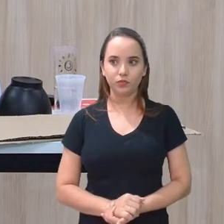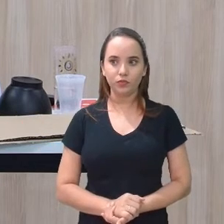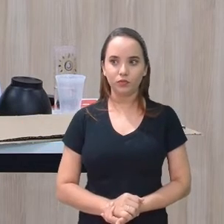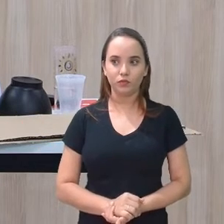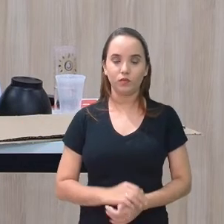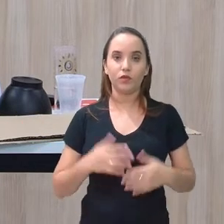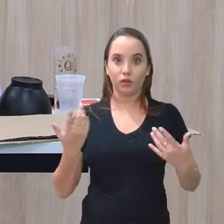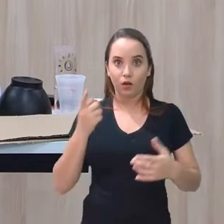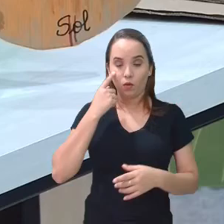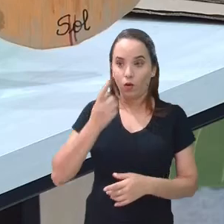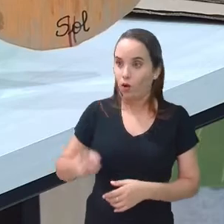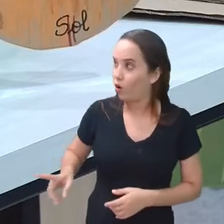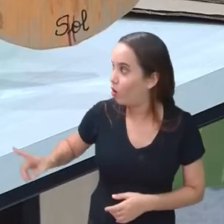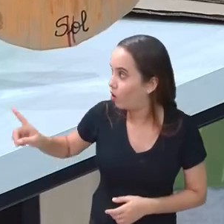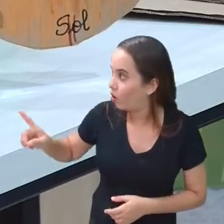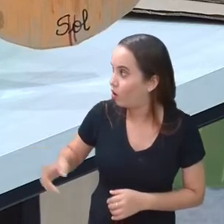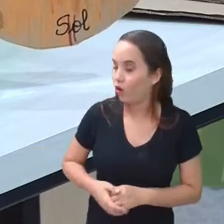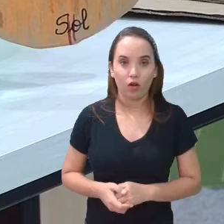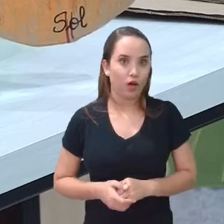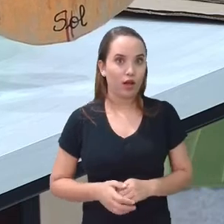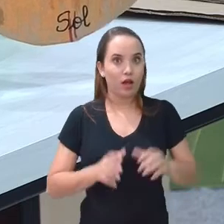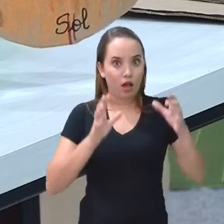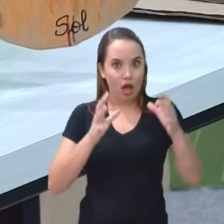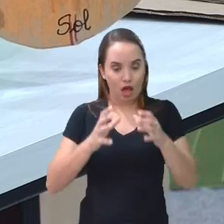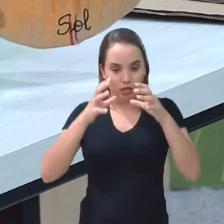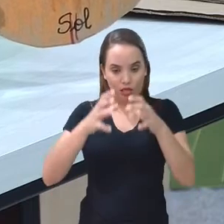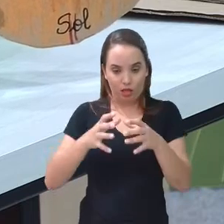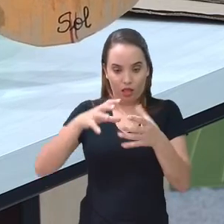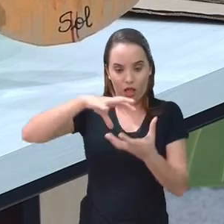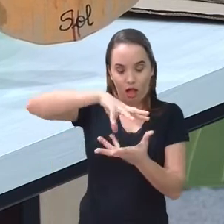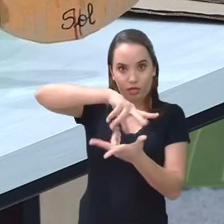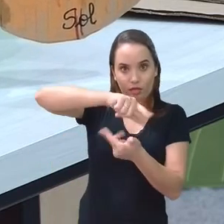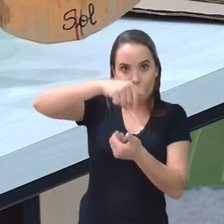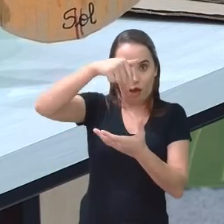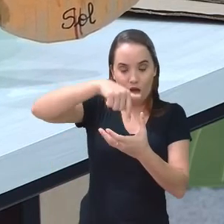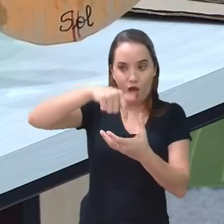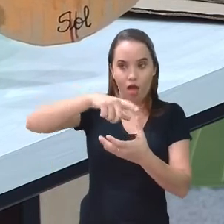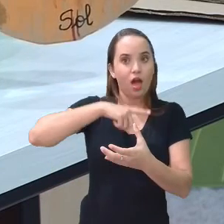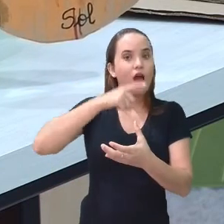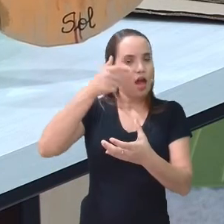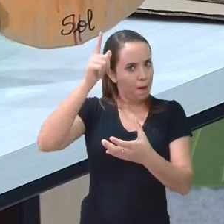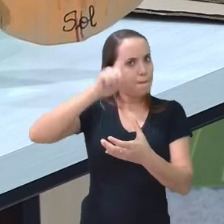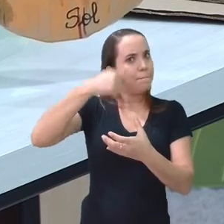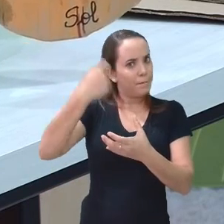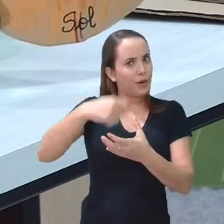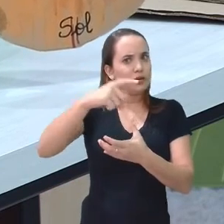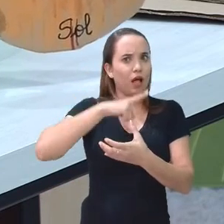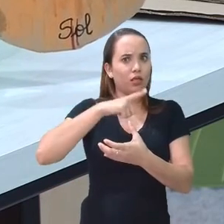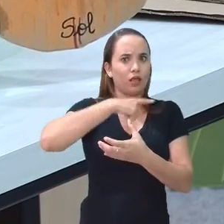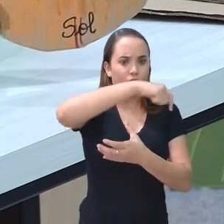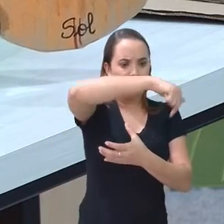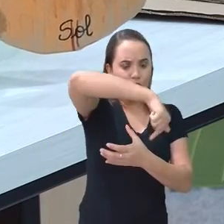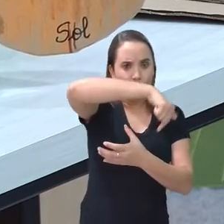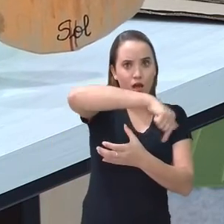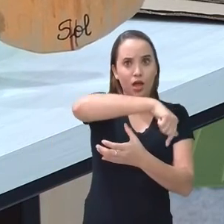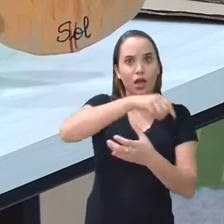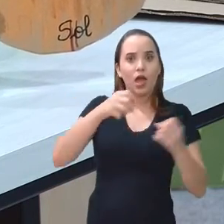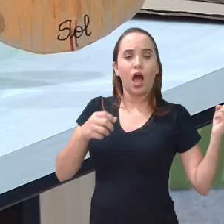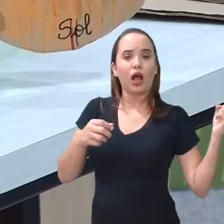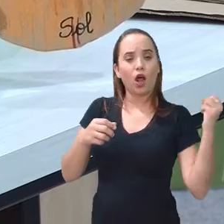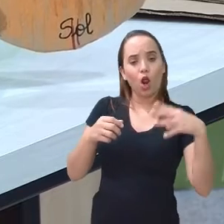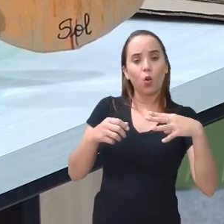lápis, esse lado aqui da terra era para estar iluminado com a lua, mas não foi. Por